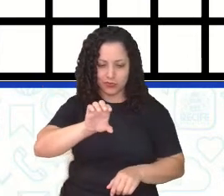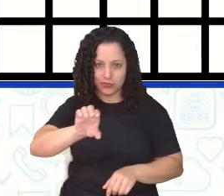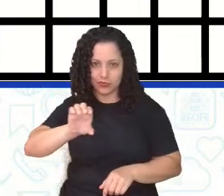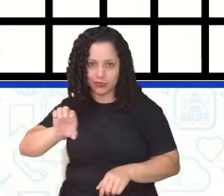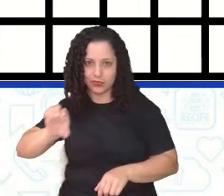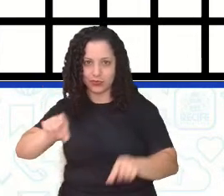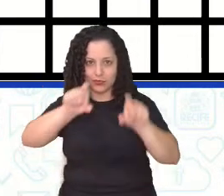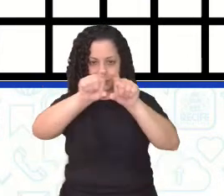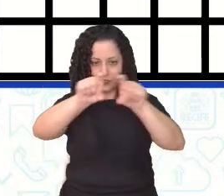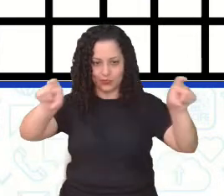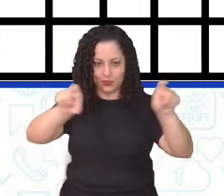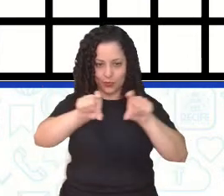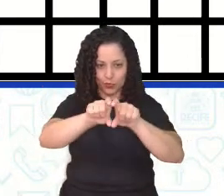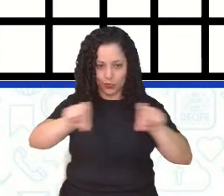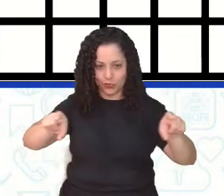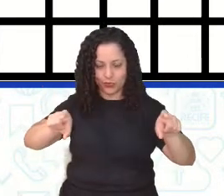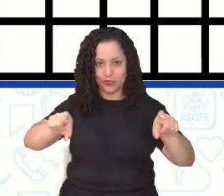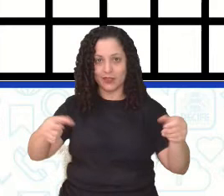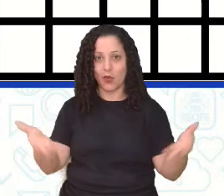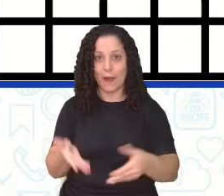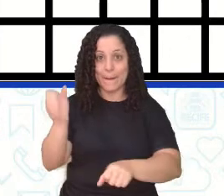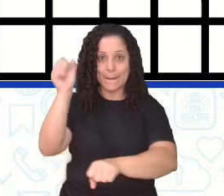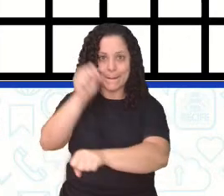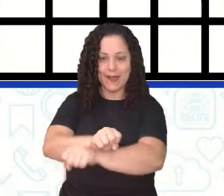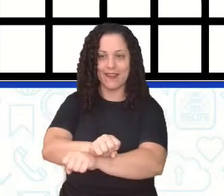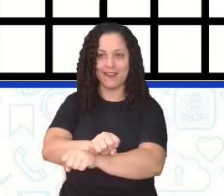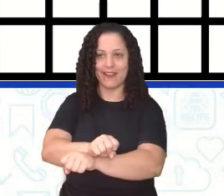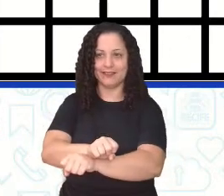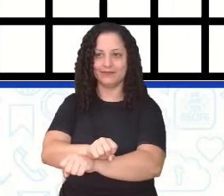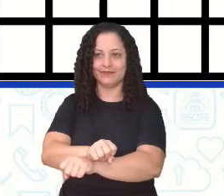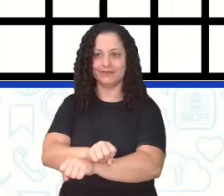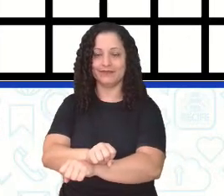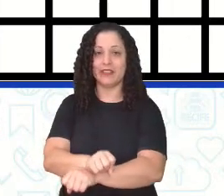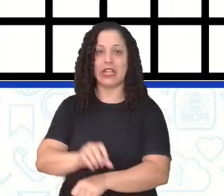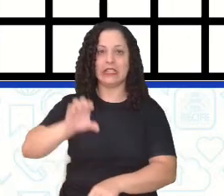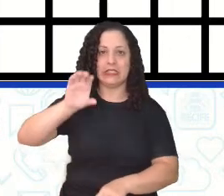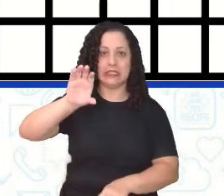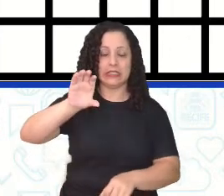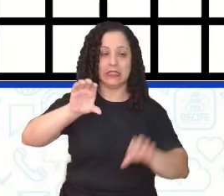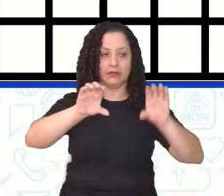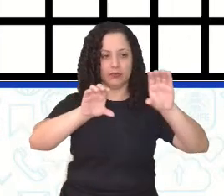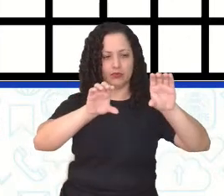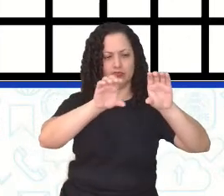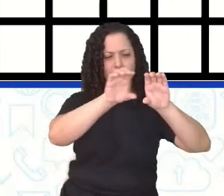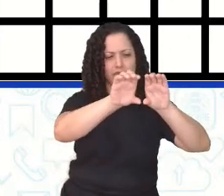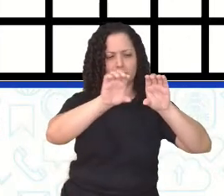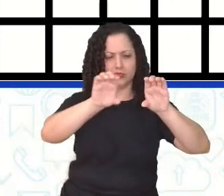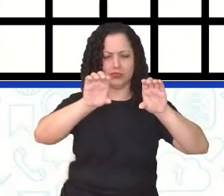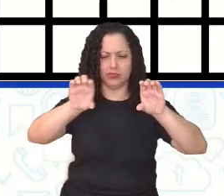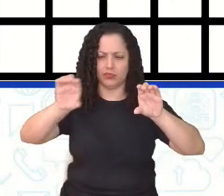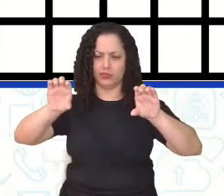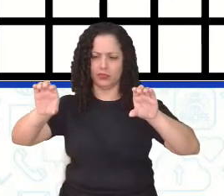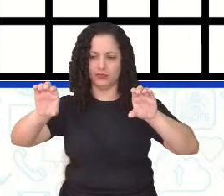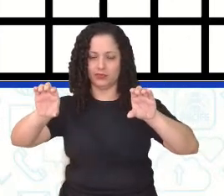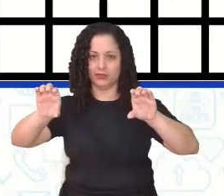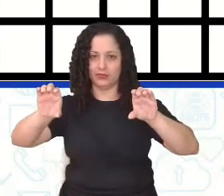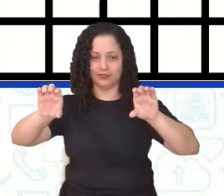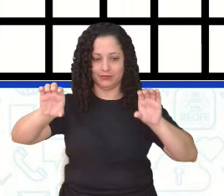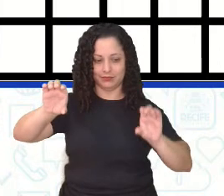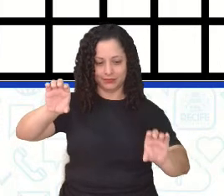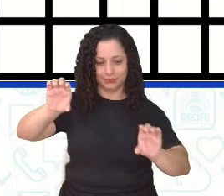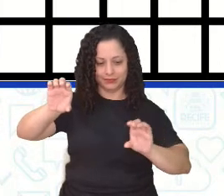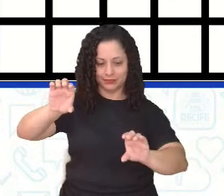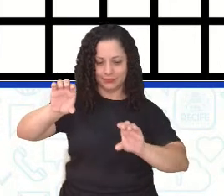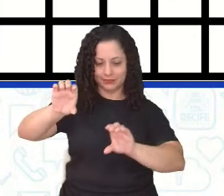Por isso que eu paro ali no 6 colunas. Ora, outra maneira